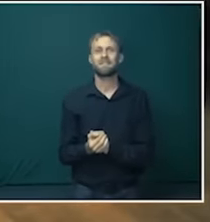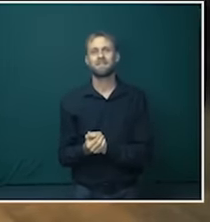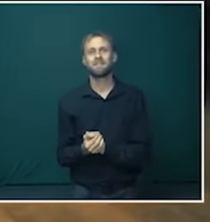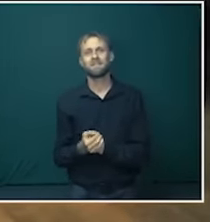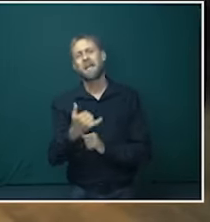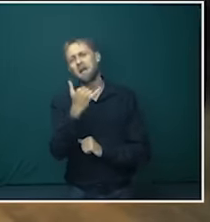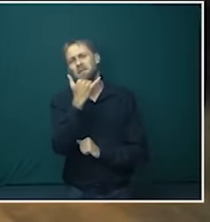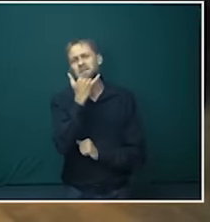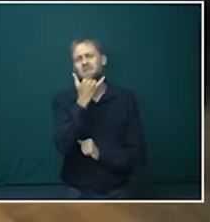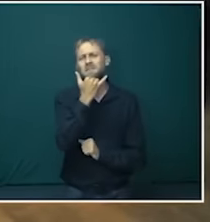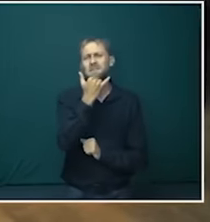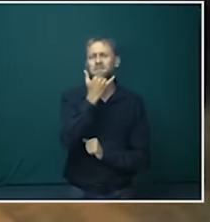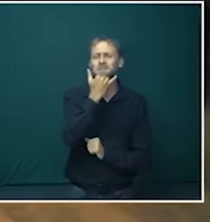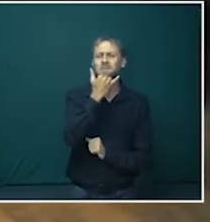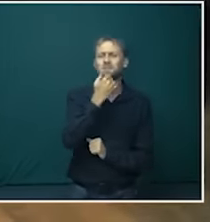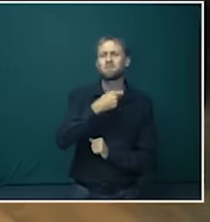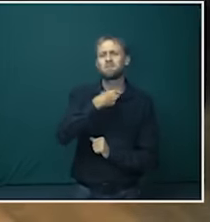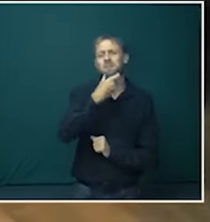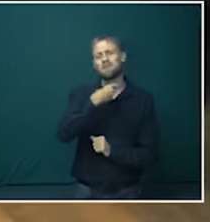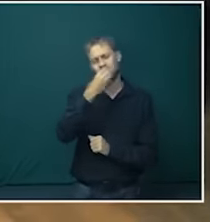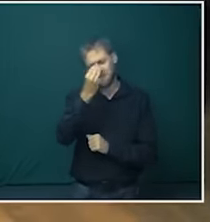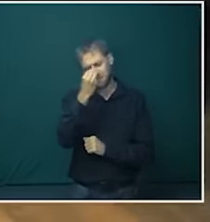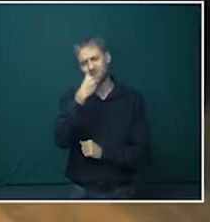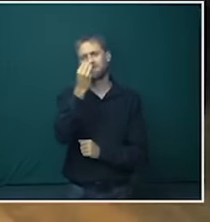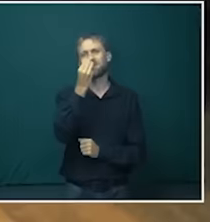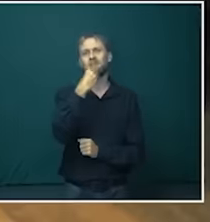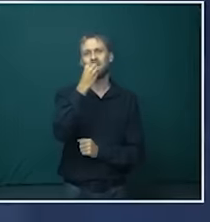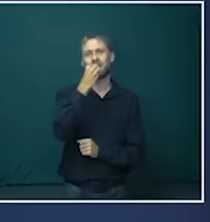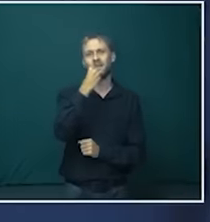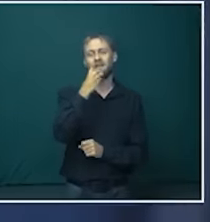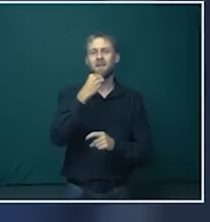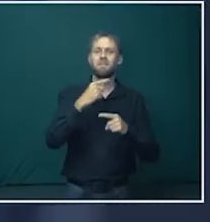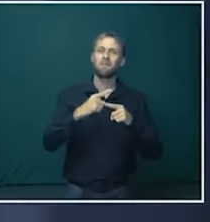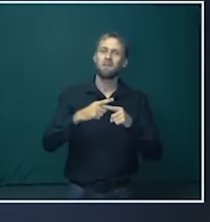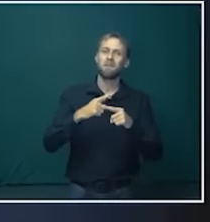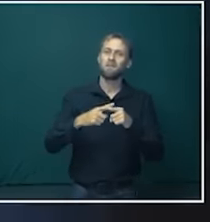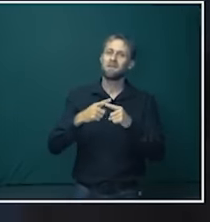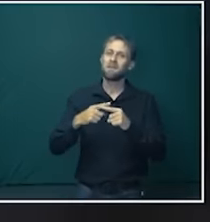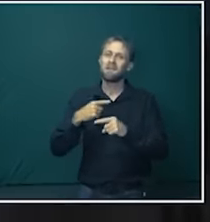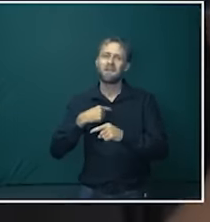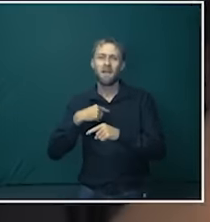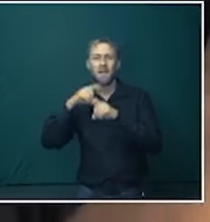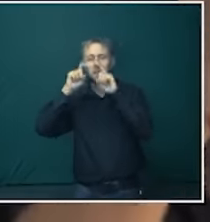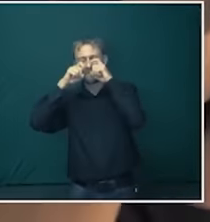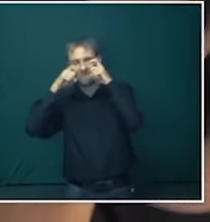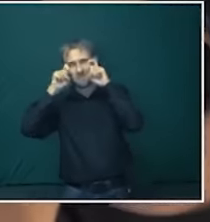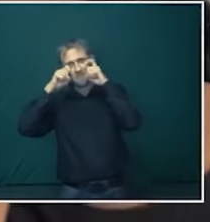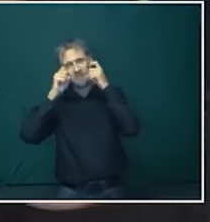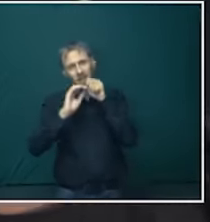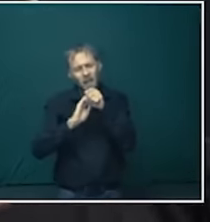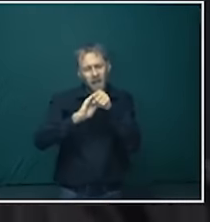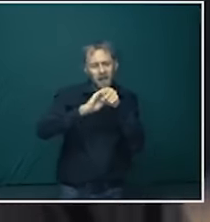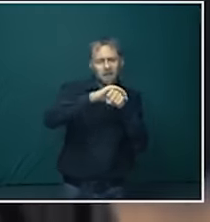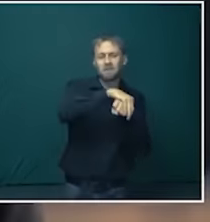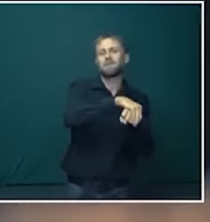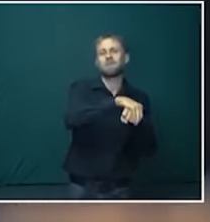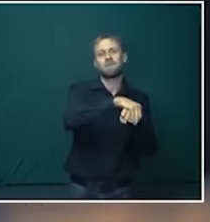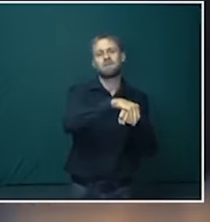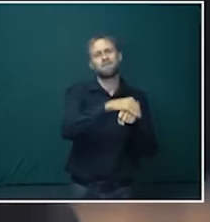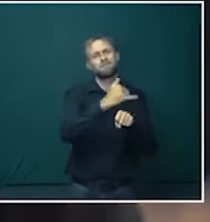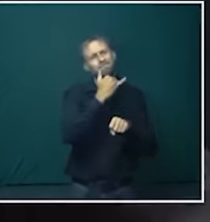Me desculpa essa voz rouca, é que eu chorei a noite